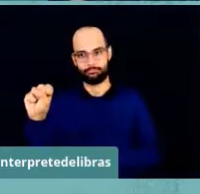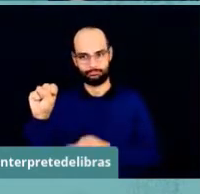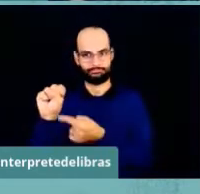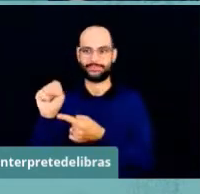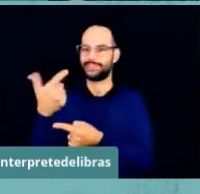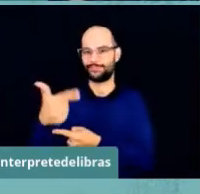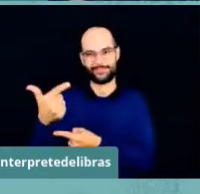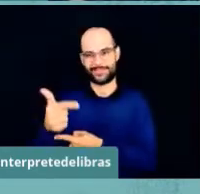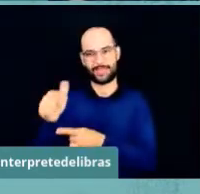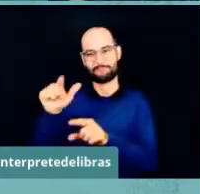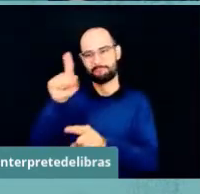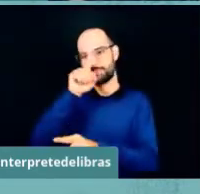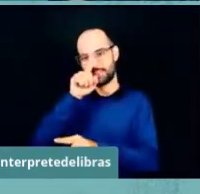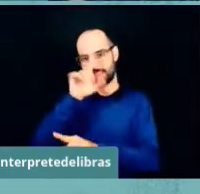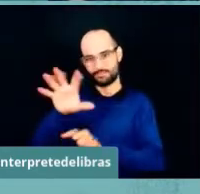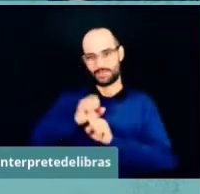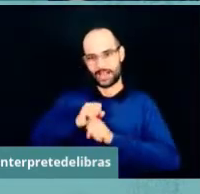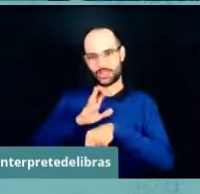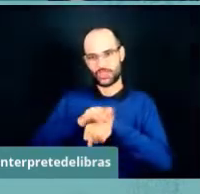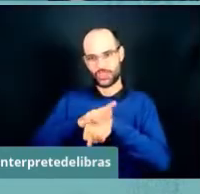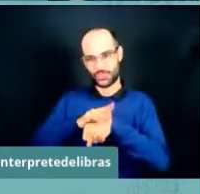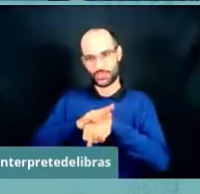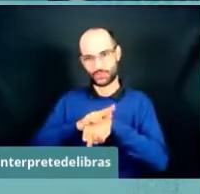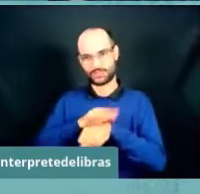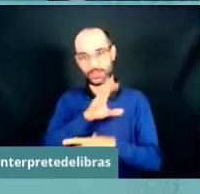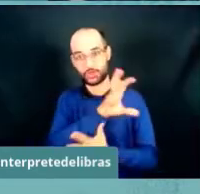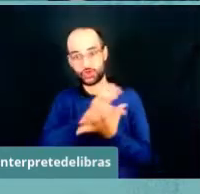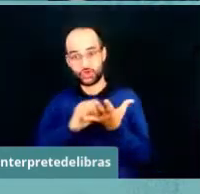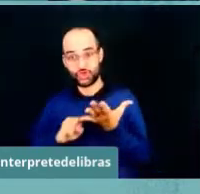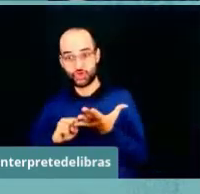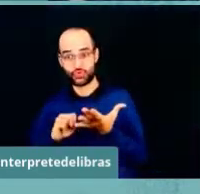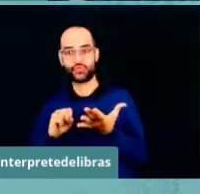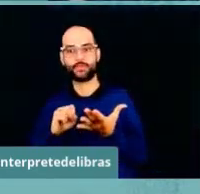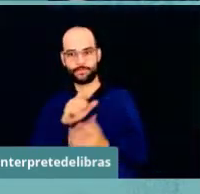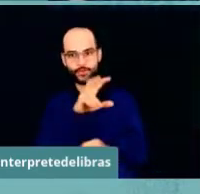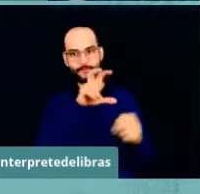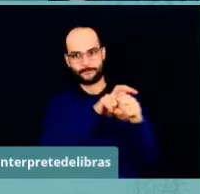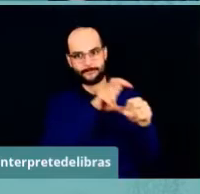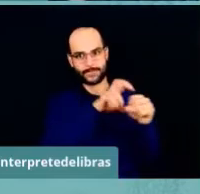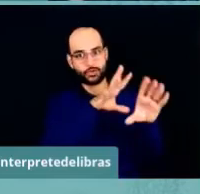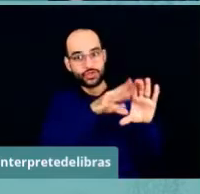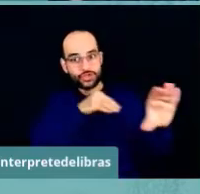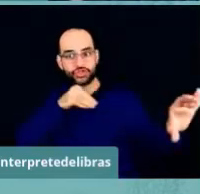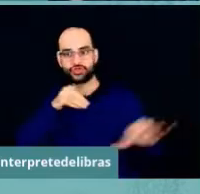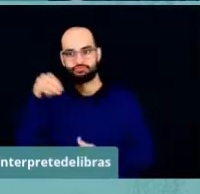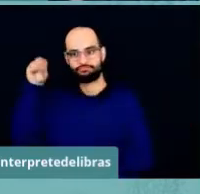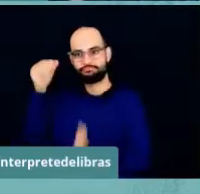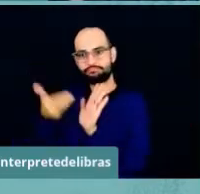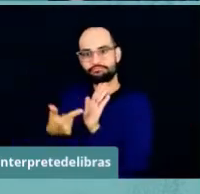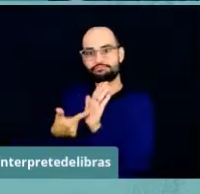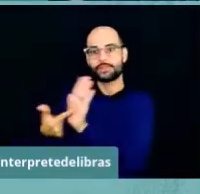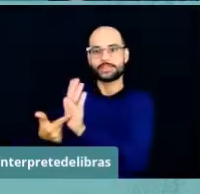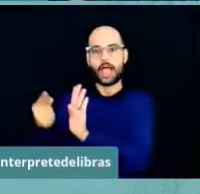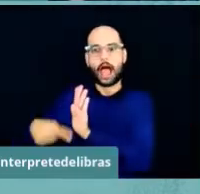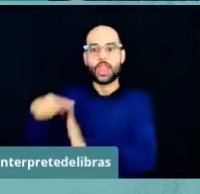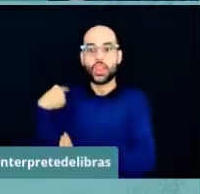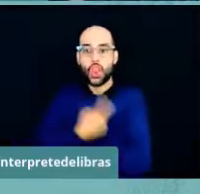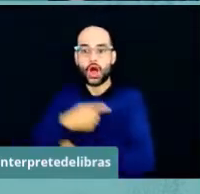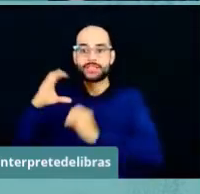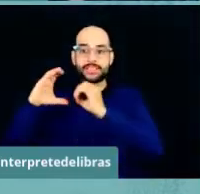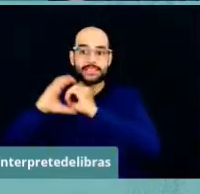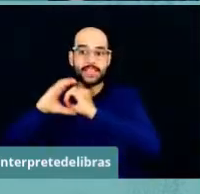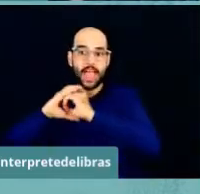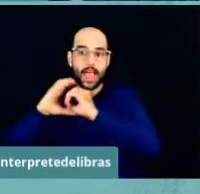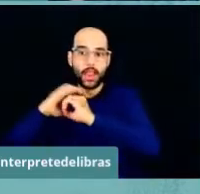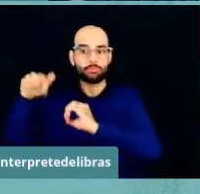doença, e essa proteína S, quando apresentada a uma célula nossa, a uma célula específica, apresentadora